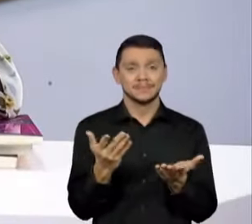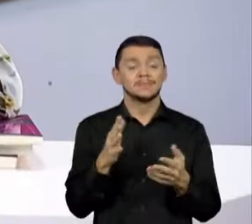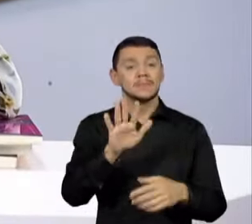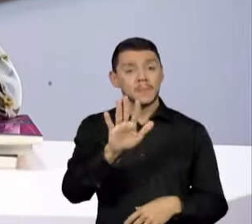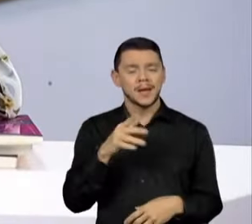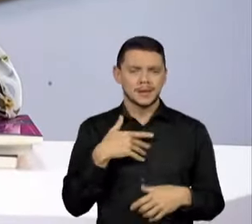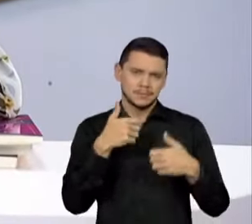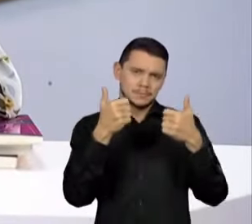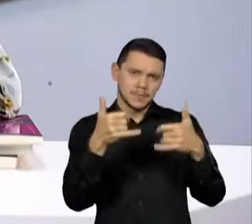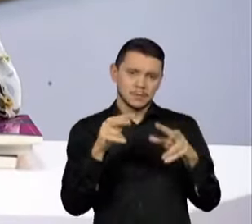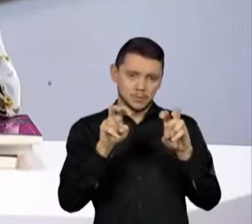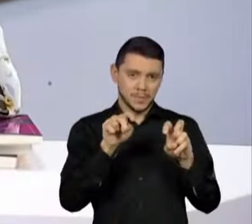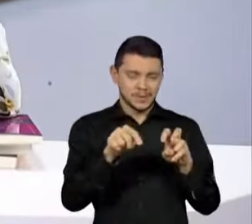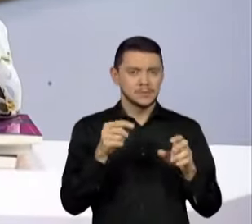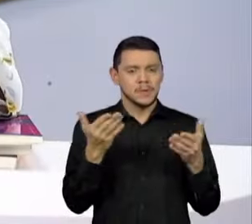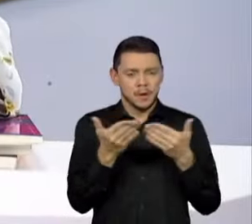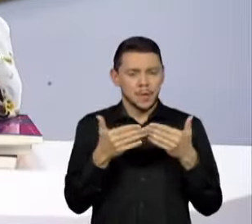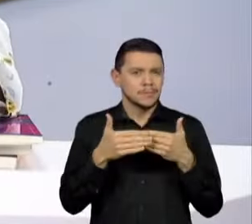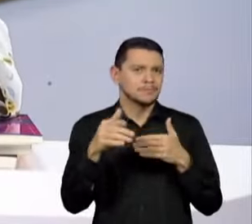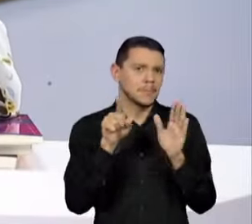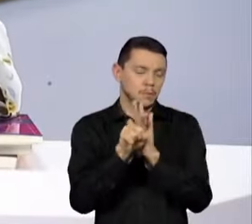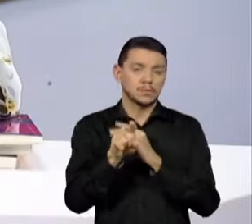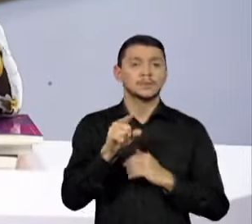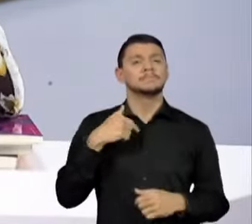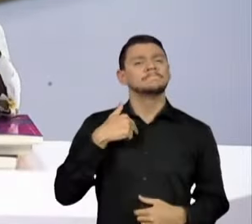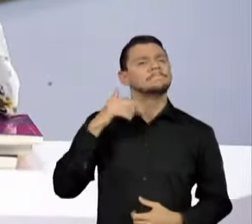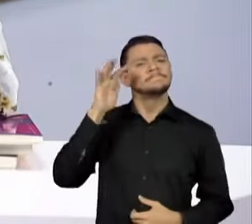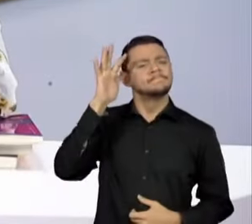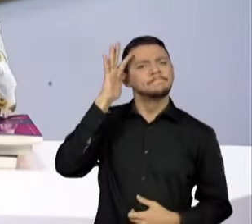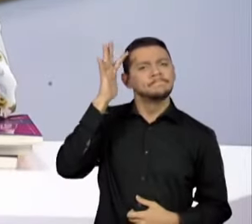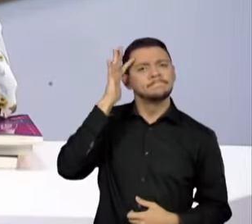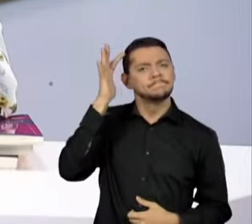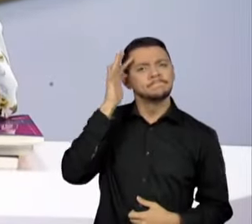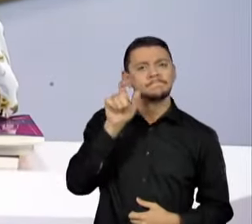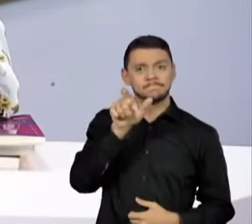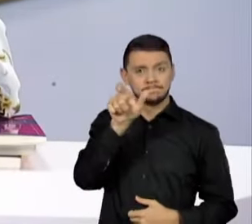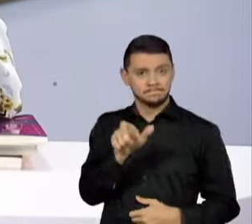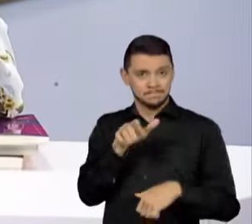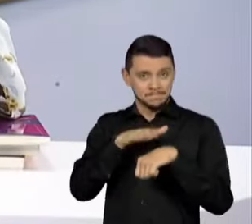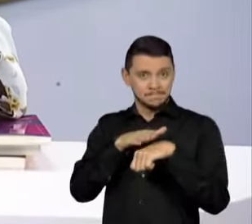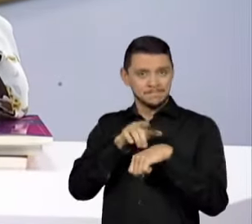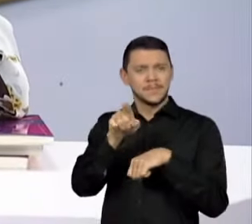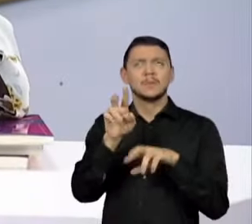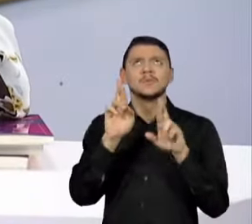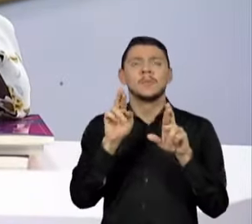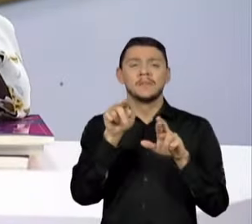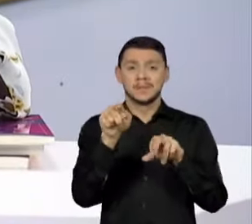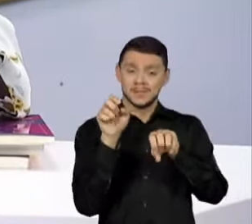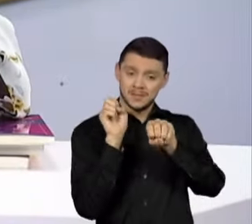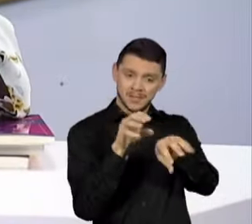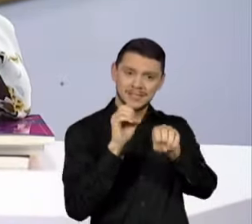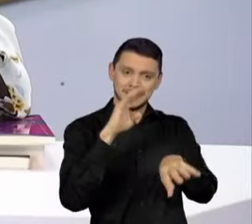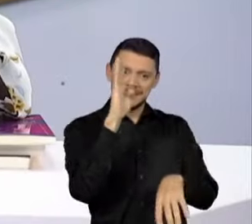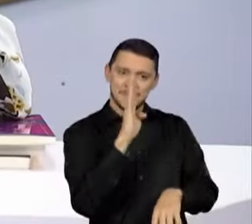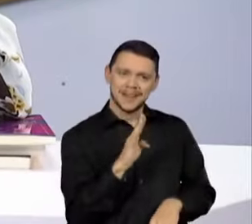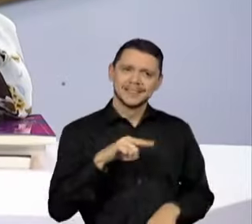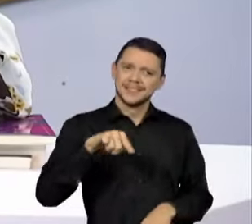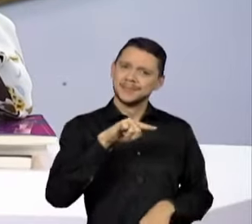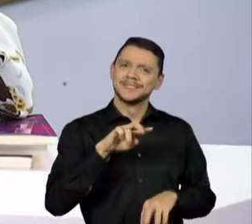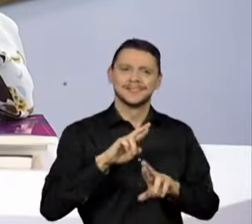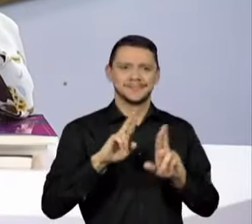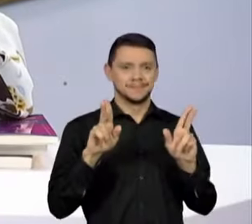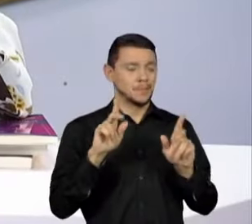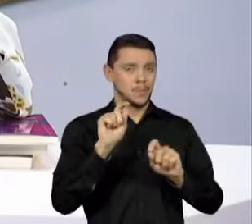pensando como você... que um dia me ensinou isso, quero que você ensine para o Brasil. Eu tinha visto tudo isso, mas eu não tinha visto